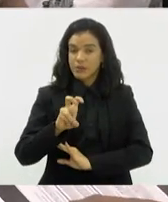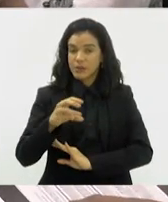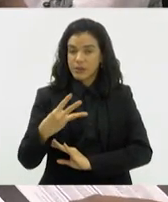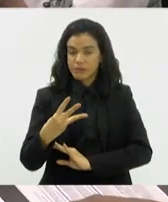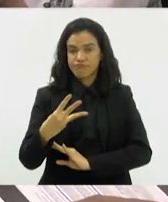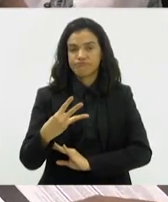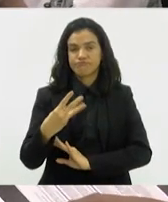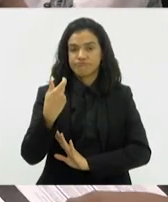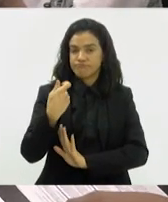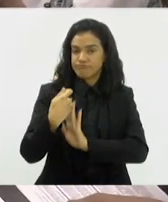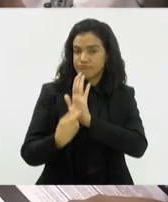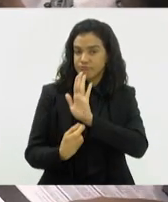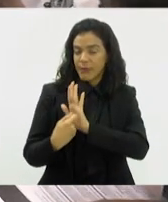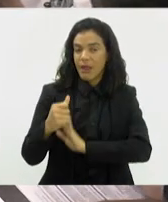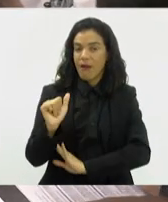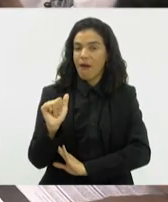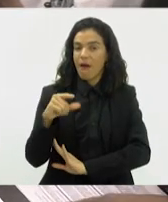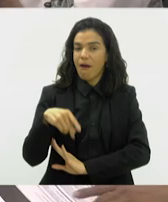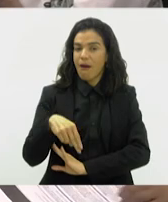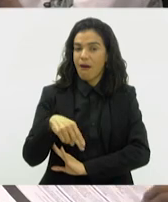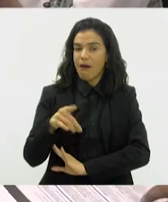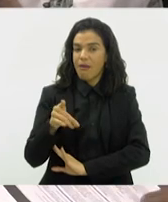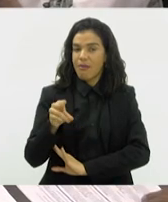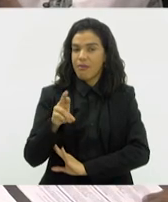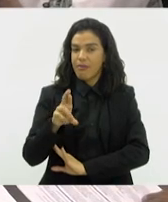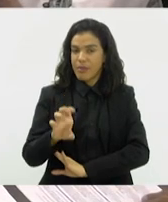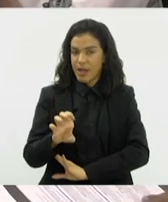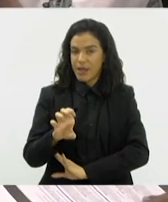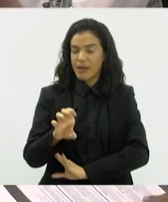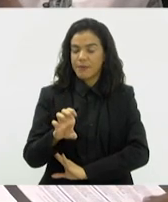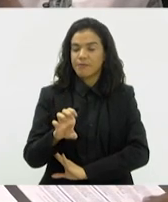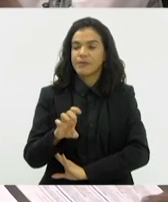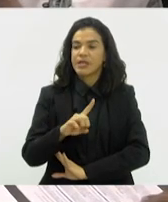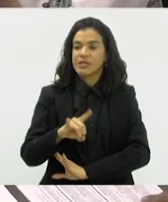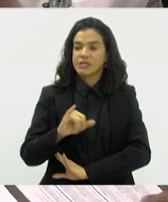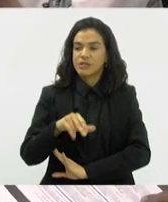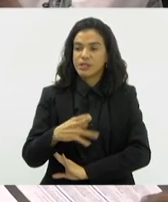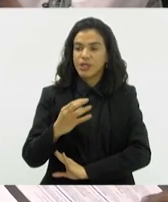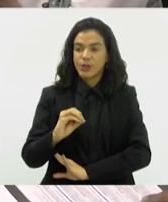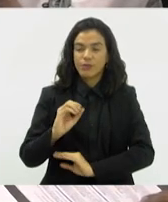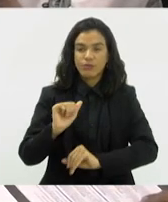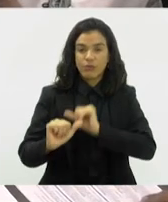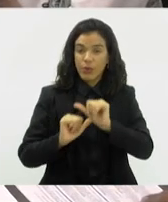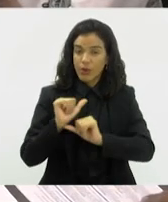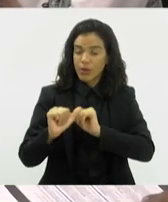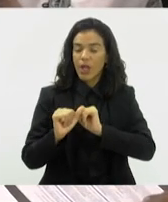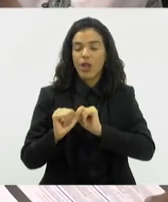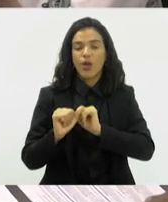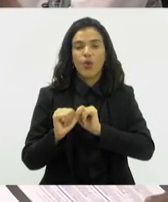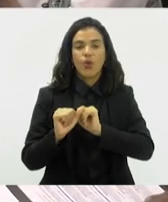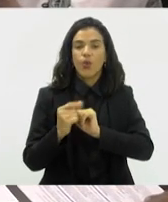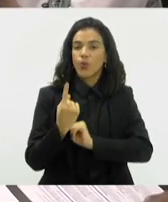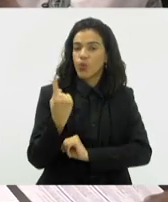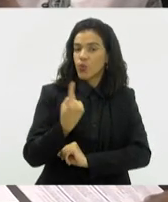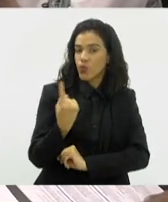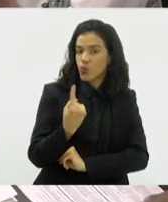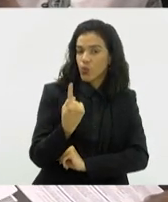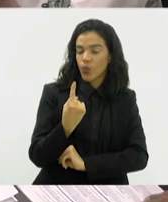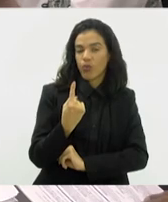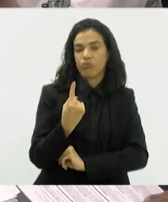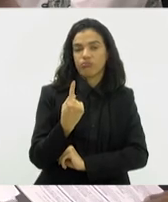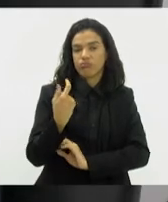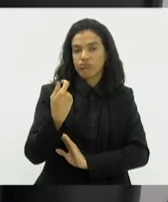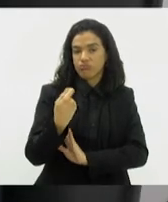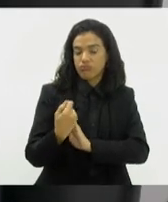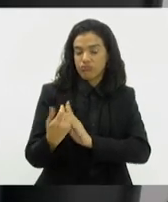do deputado Andrezinho Siciliano, que altera o item 1 do anexo único da Lei